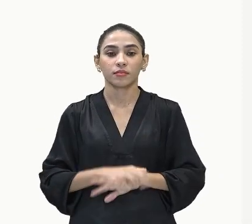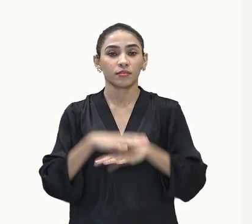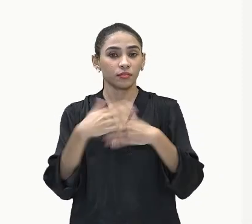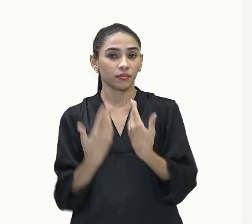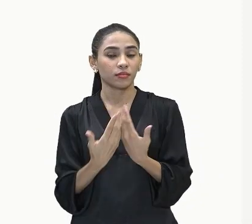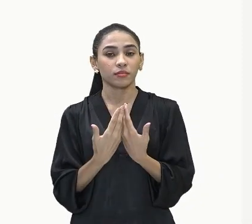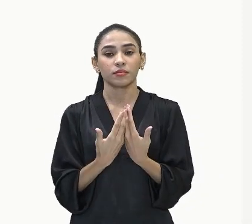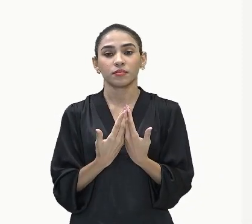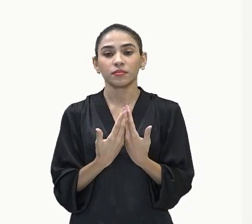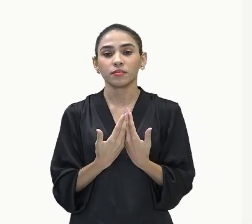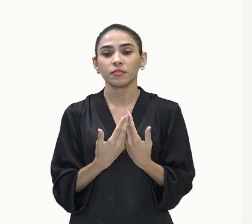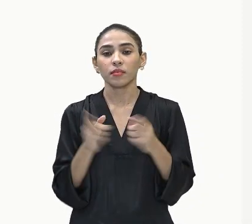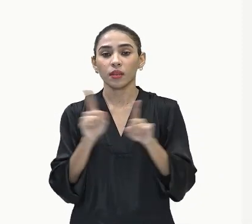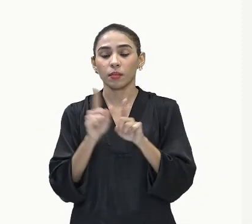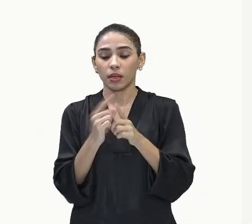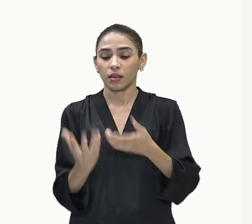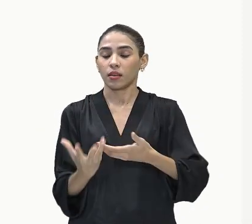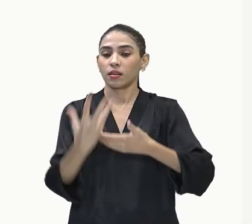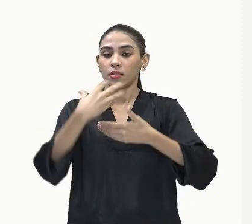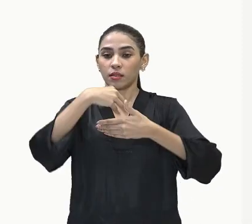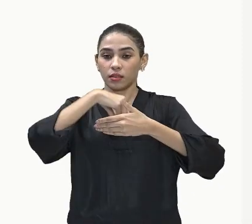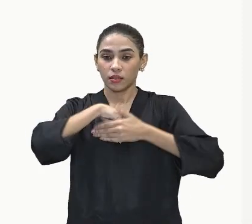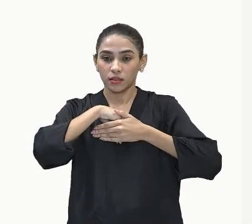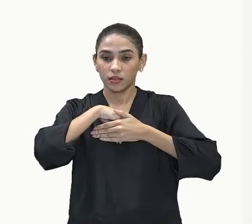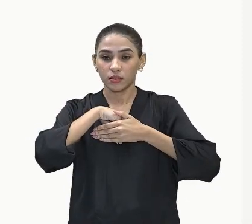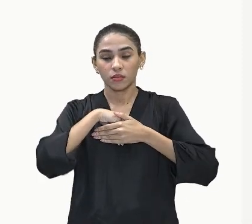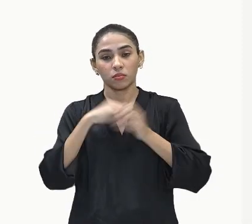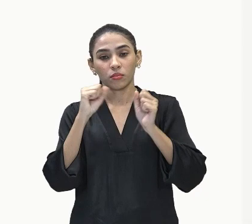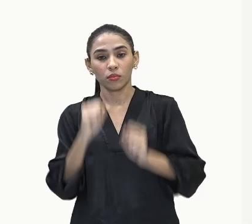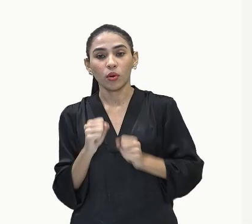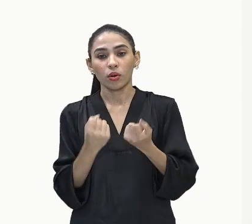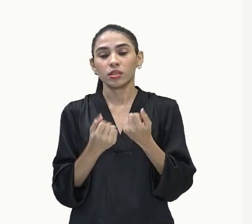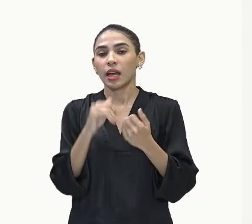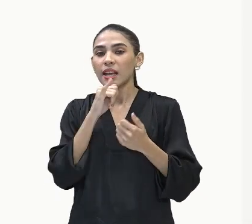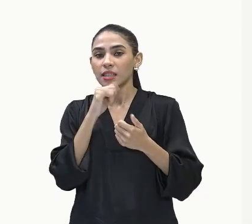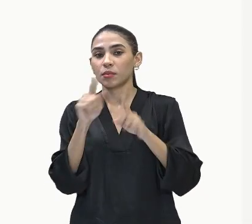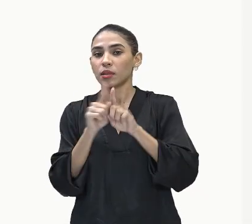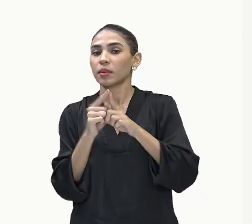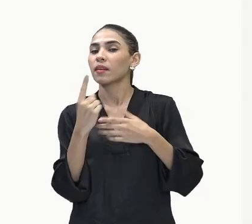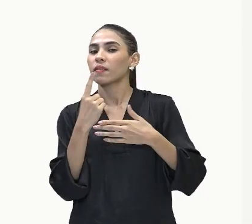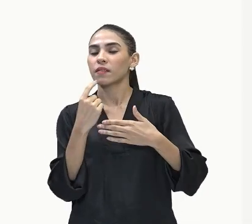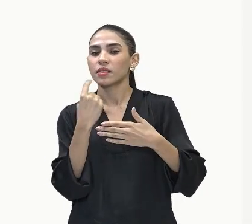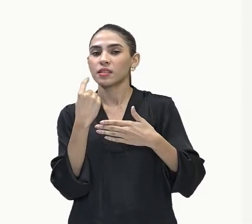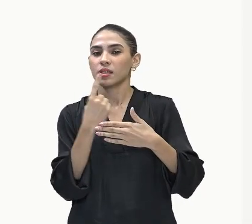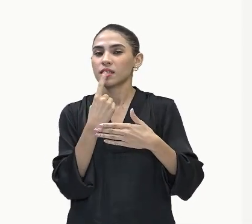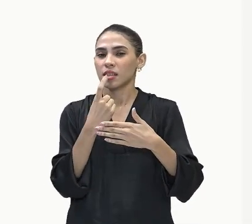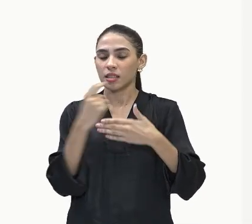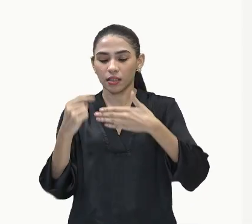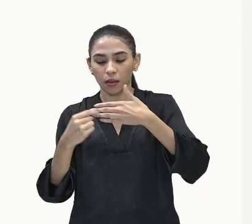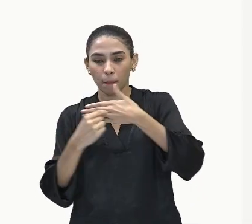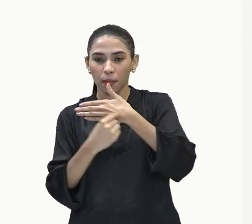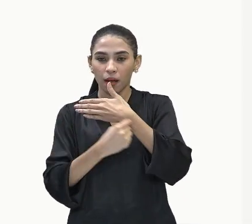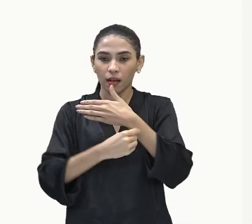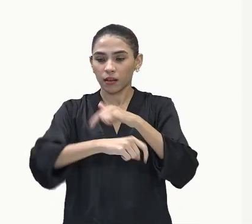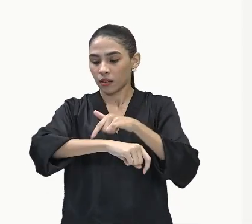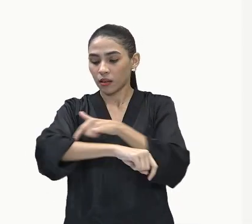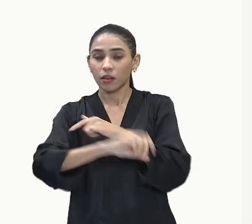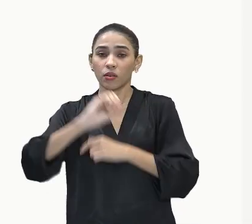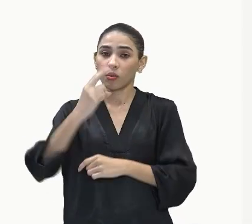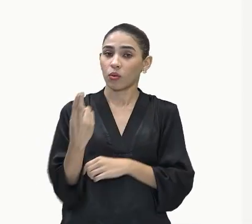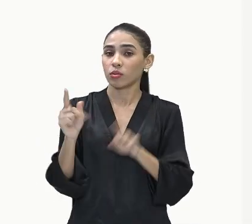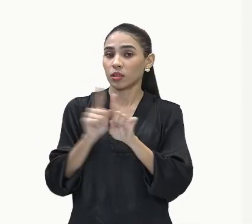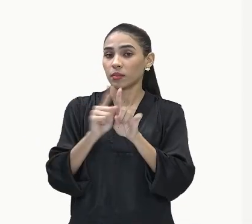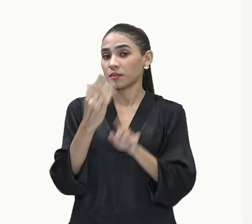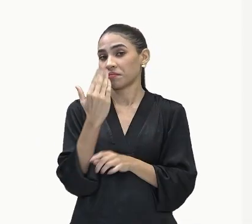etiológico entra no organismo pode entrar por meio de ferimentos ou pela ingestão desses alimentos que